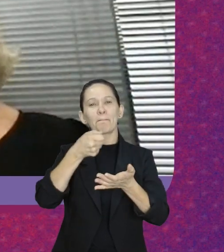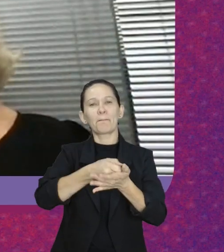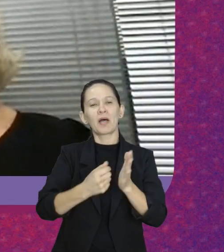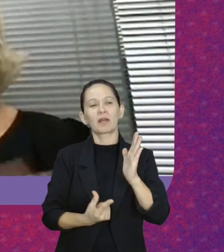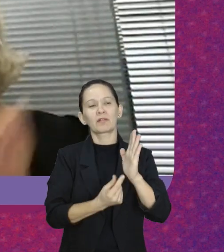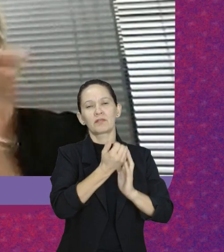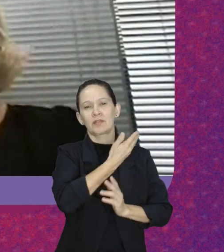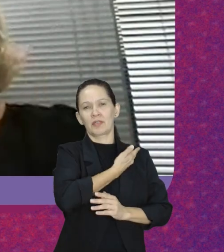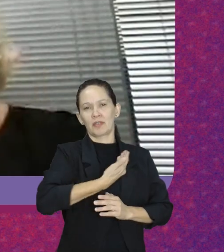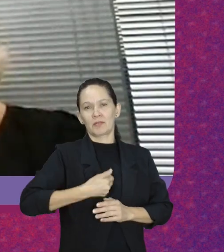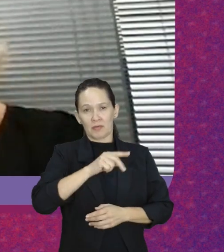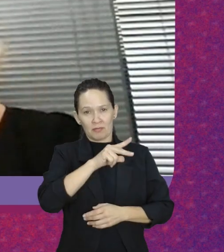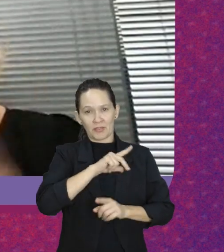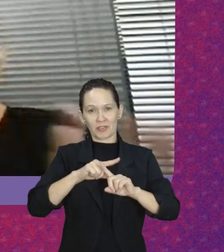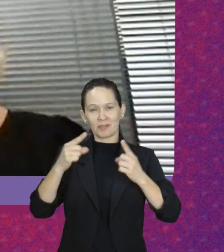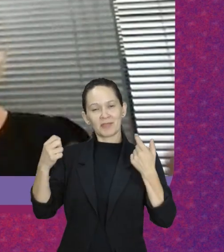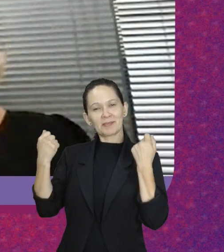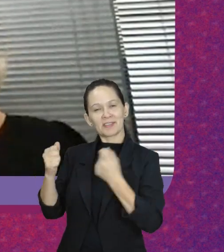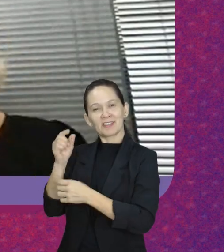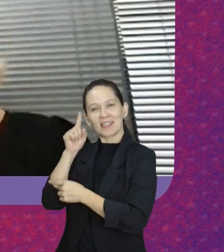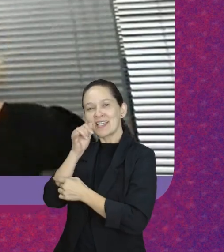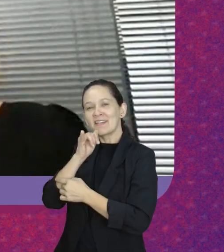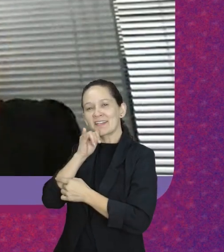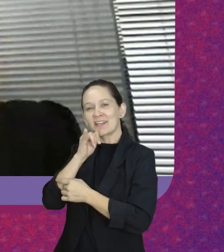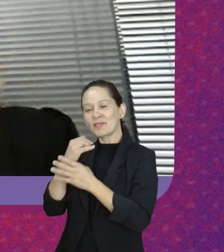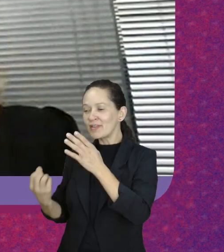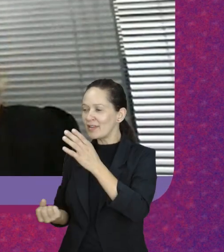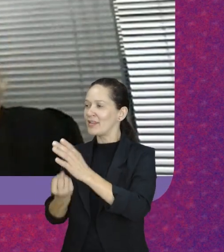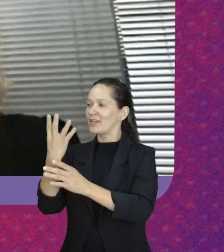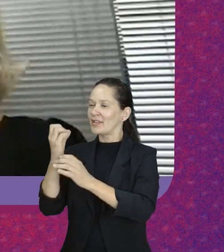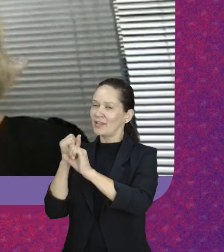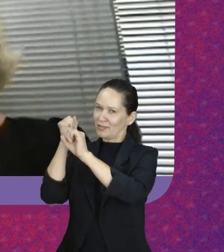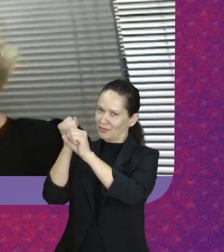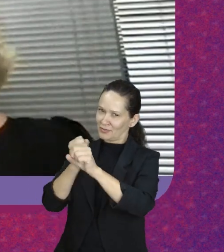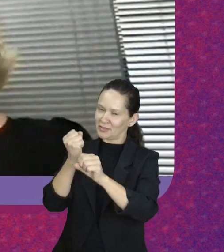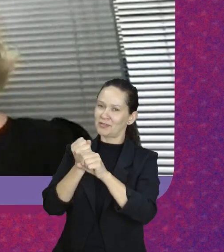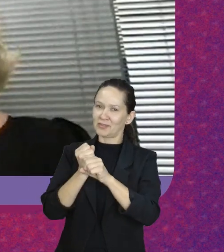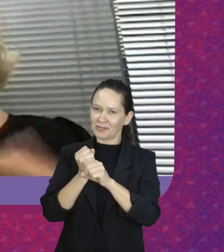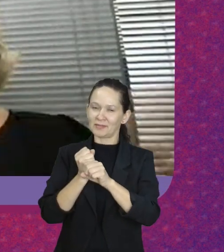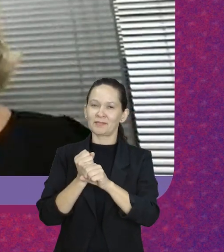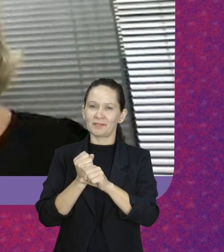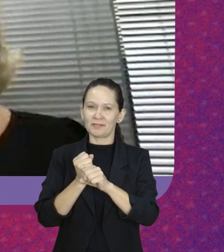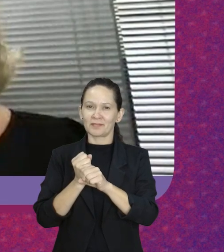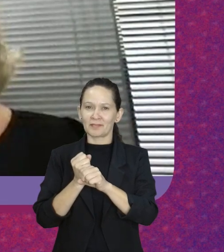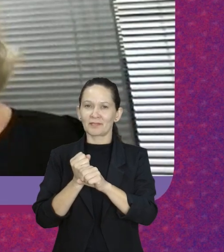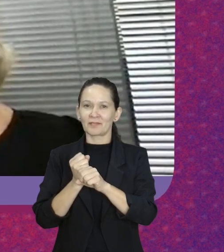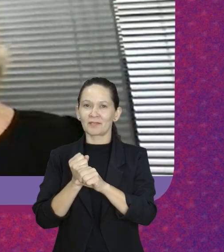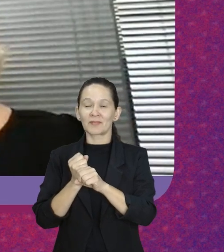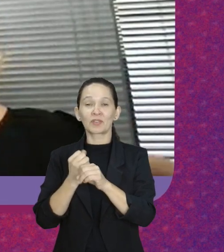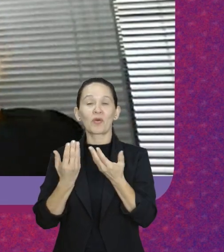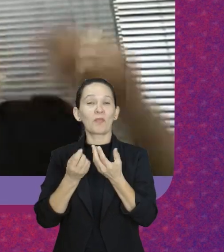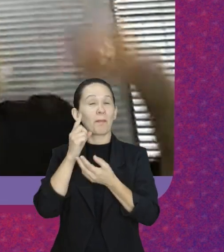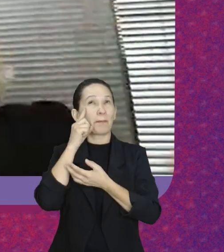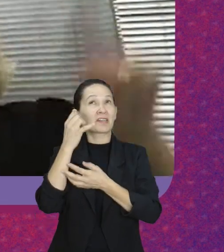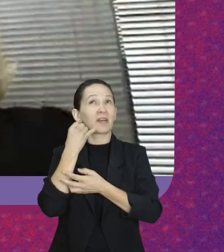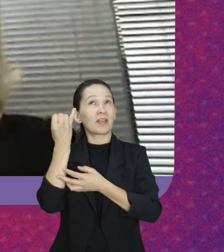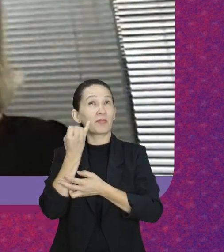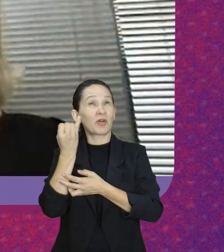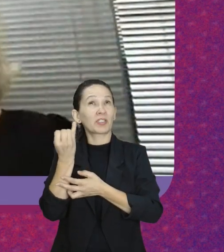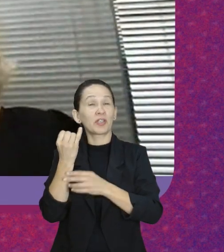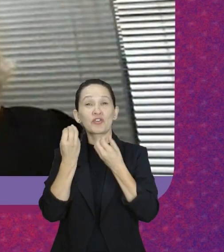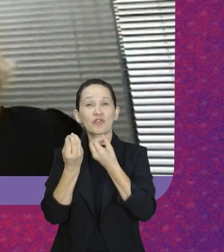recursos públicos, mas nós precisamos pensar, por exemplo, também, né, na questão do homeschooling, né, que